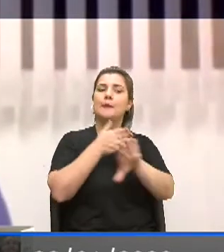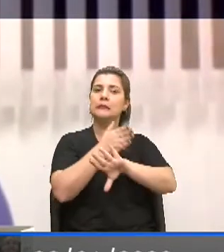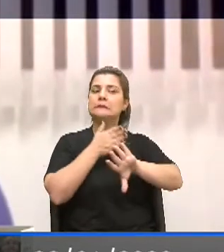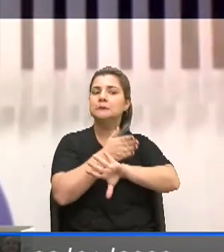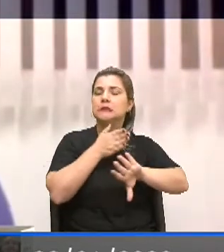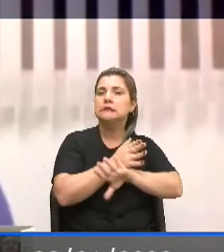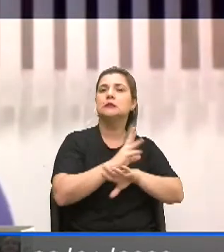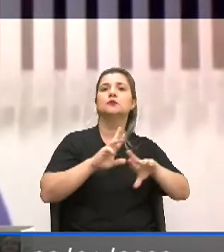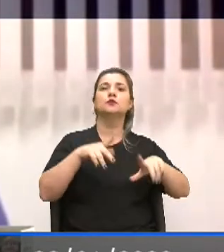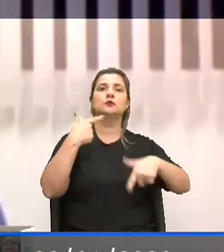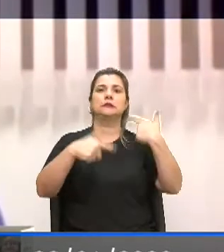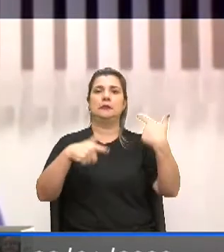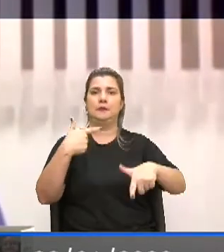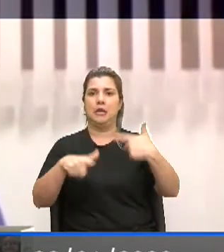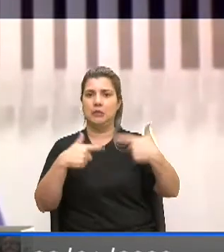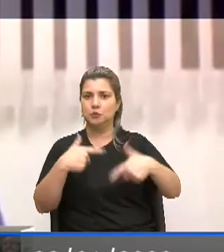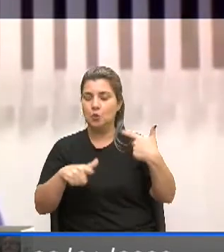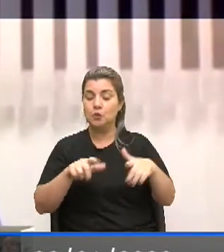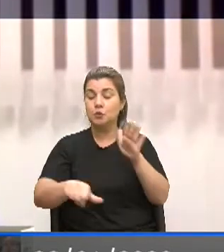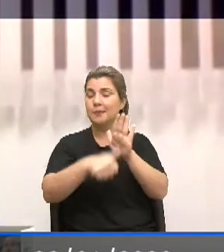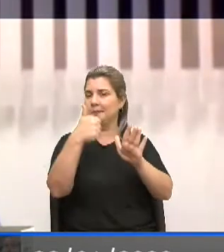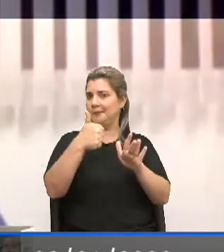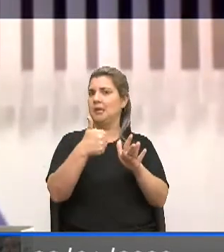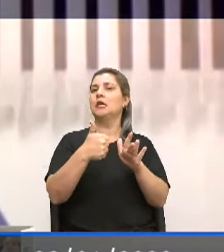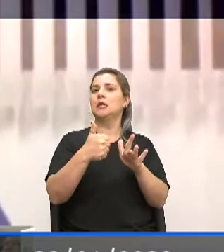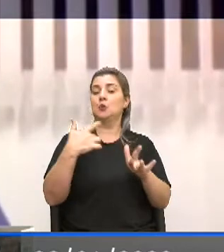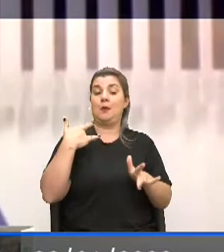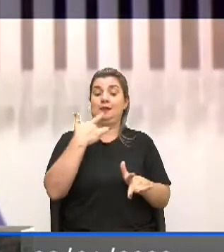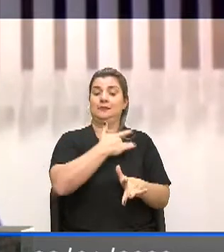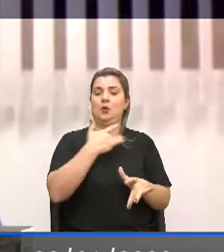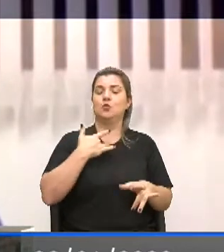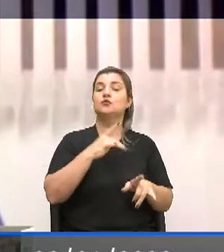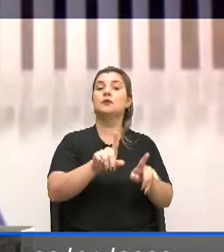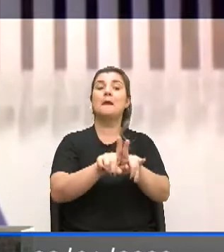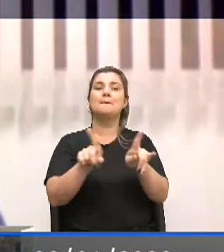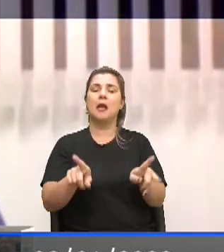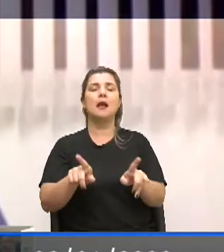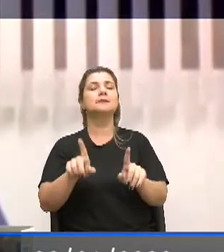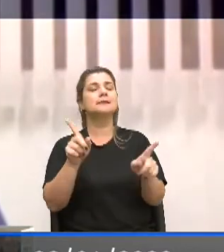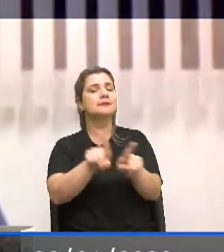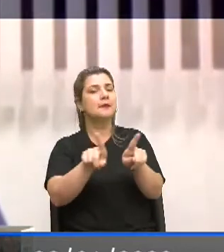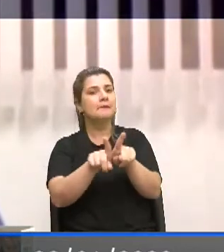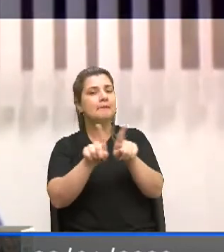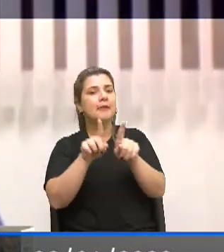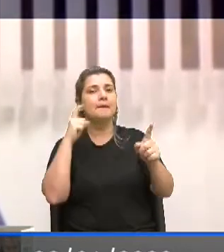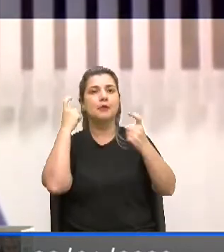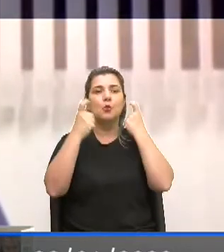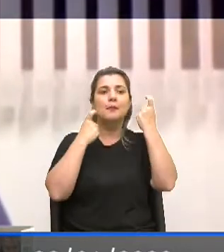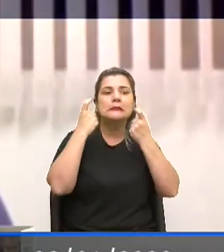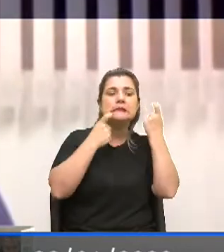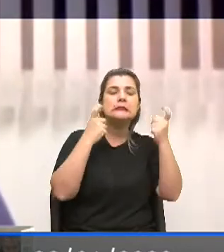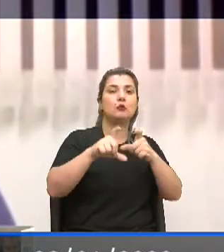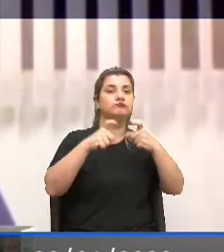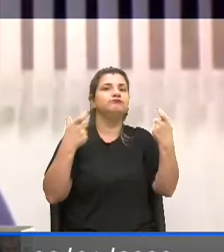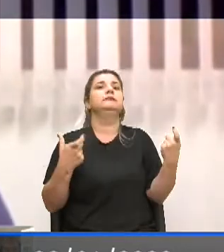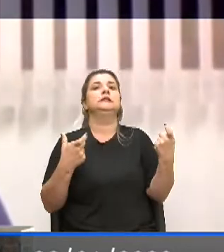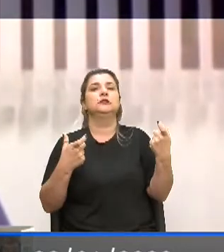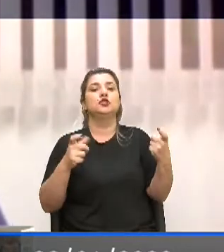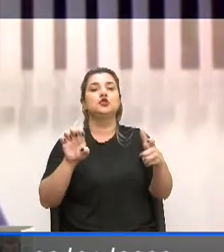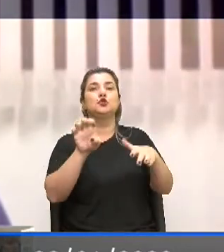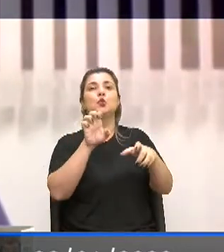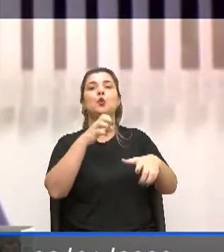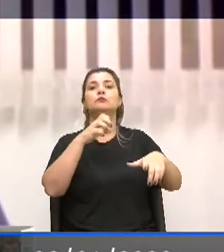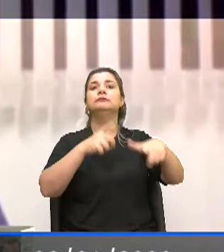objetivos, o primeiro é a saúde, mas também uma preocupação muito grande com empregos, com renda, com a viabilidade